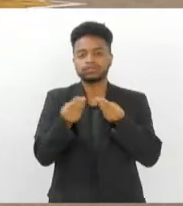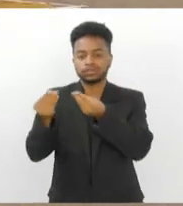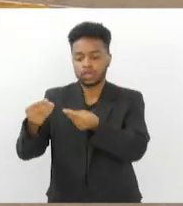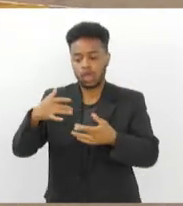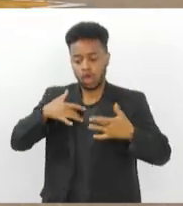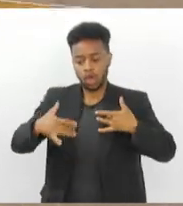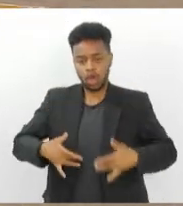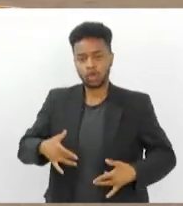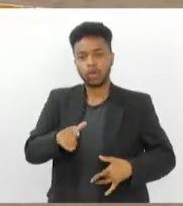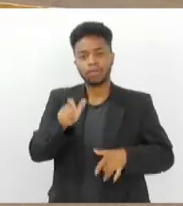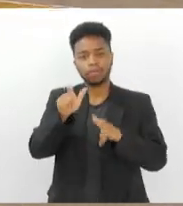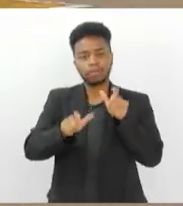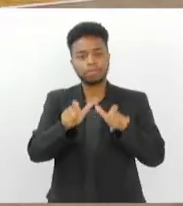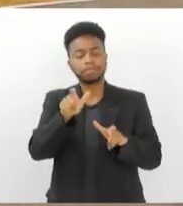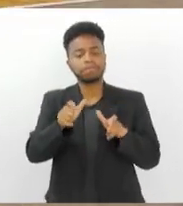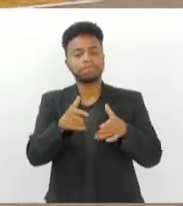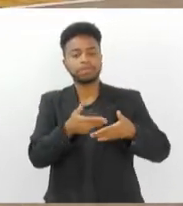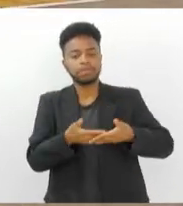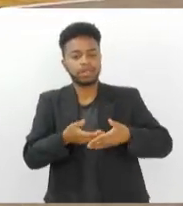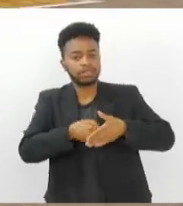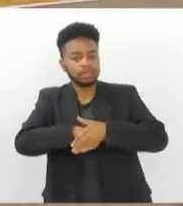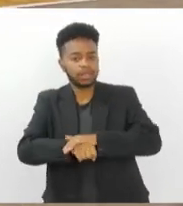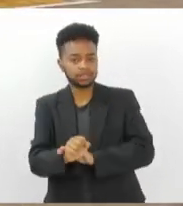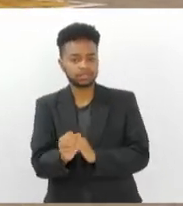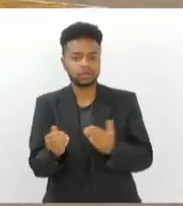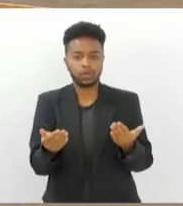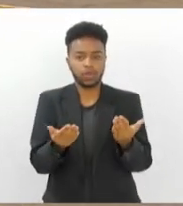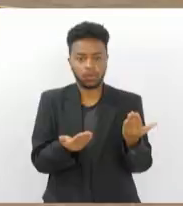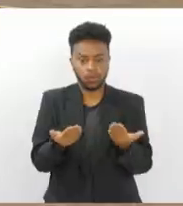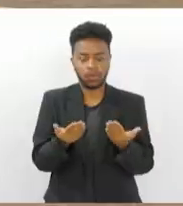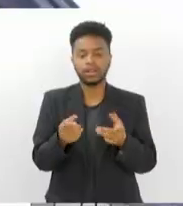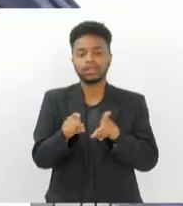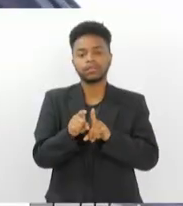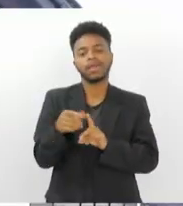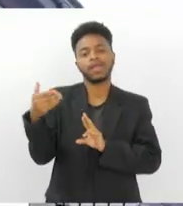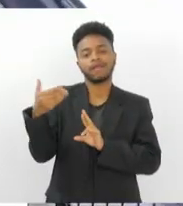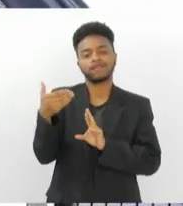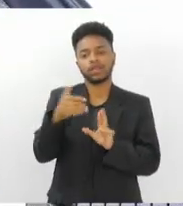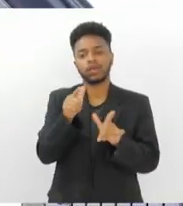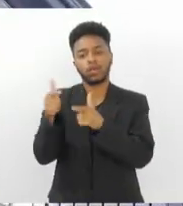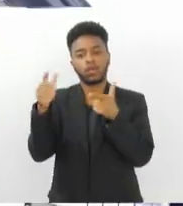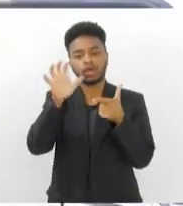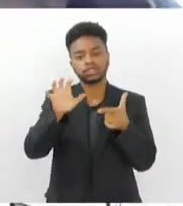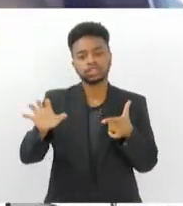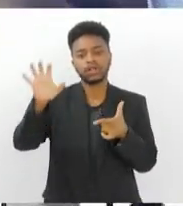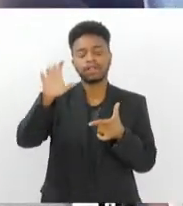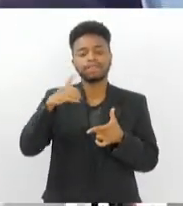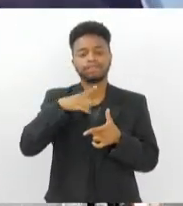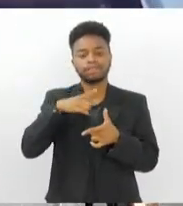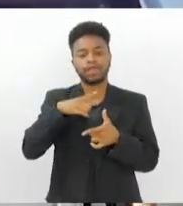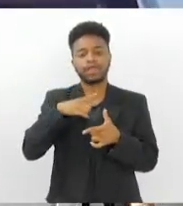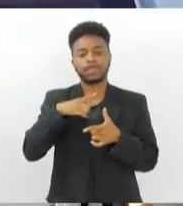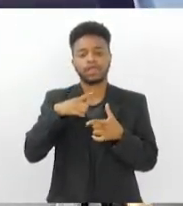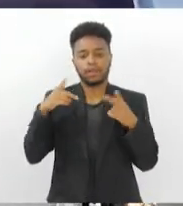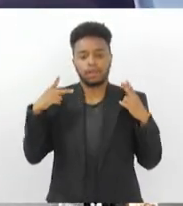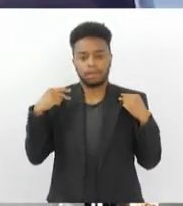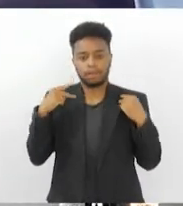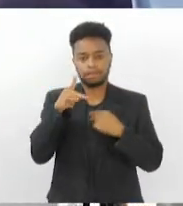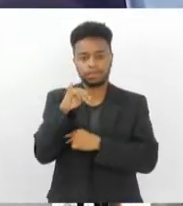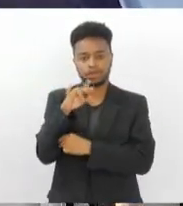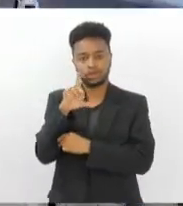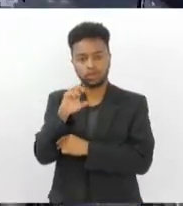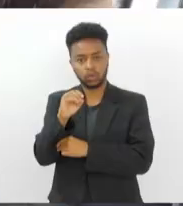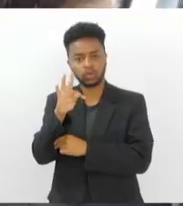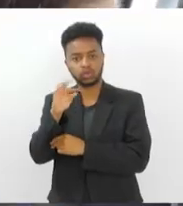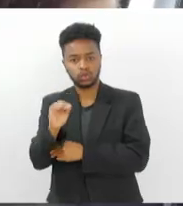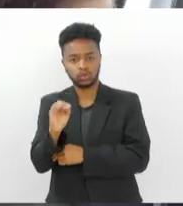com suporte de oti e se tornou referência para outras regiões do país pilotos de pelo menos cinco estados já participaram do treinamento na capital